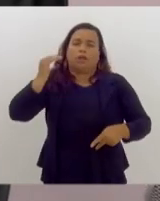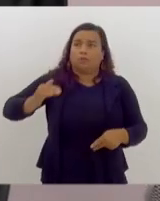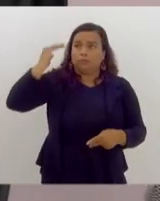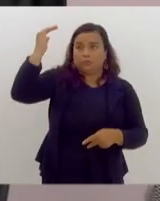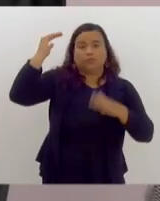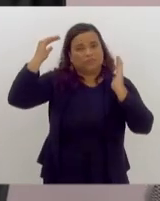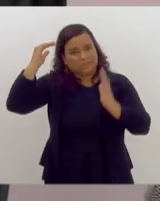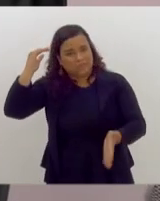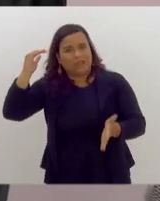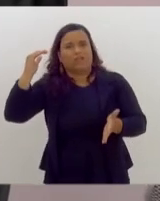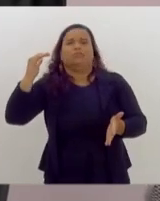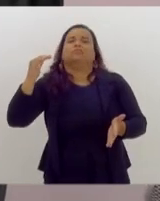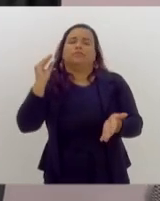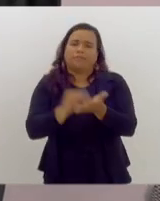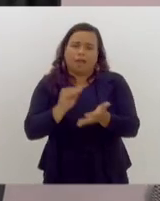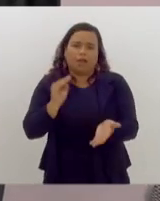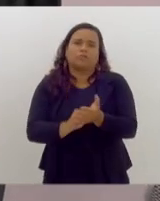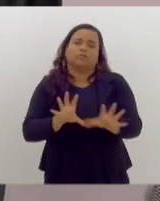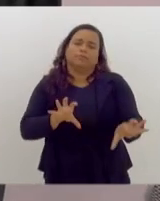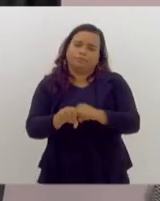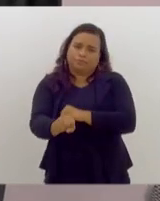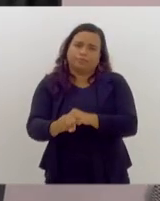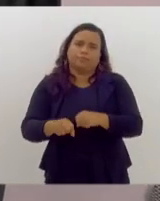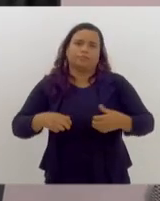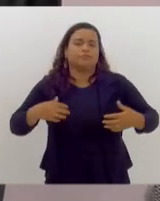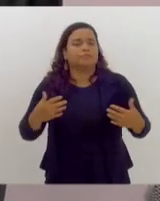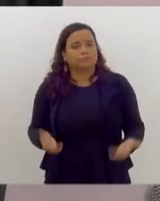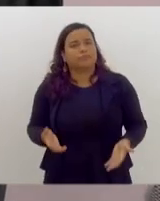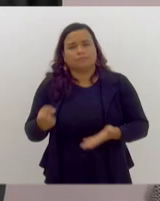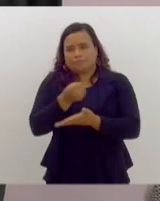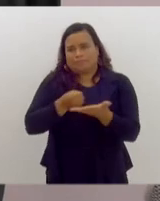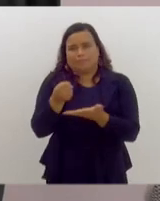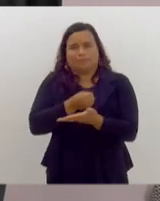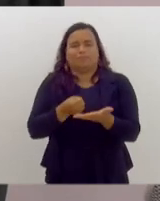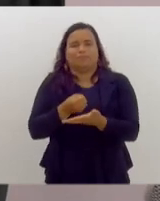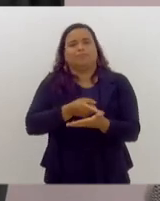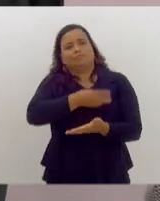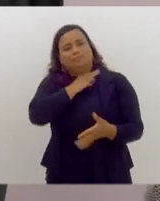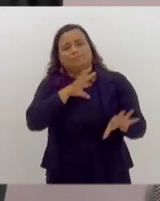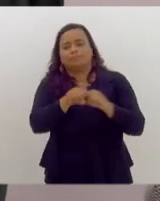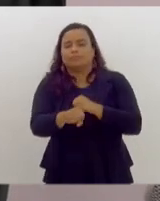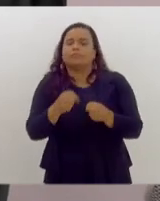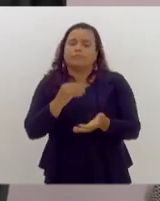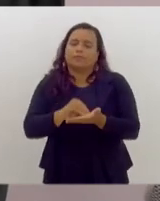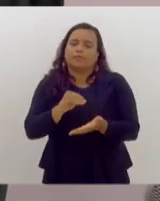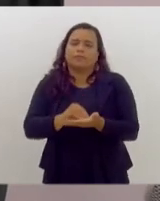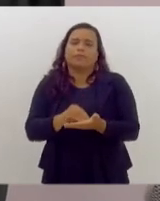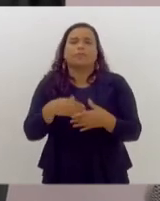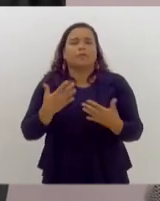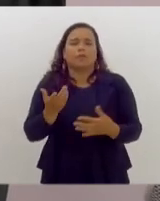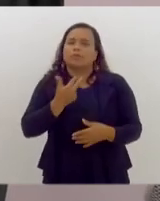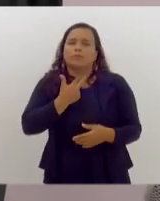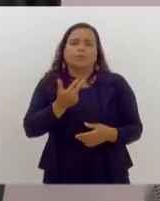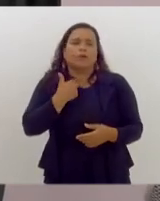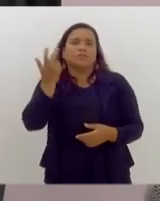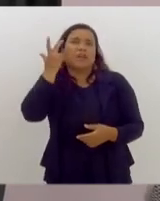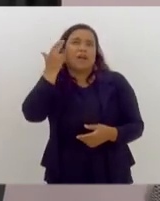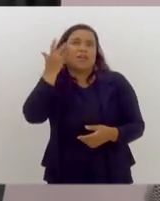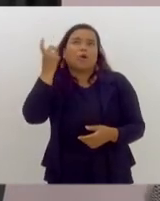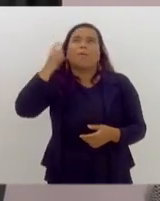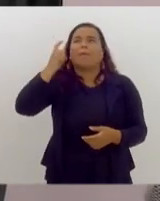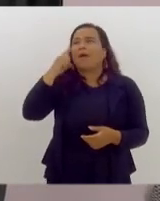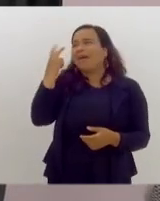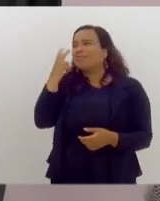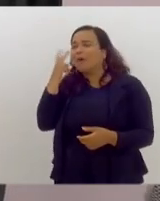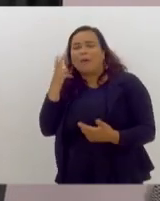que não concluiu a educação básica. A gente não pode naturalizar aqui no estado do Rio de Janeiro, né, cruzando aí os índices do IBGE, a gente